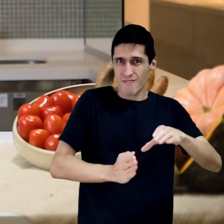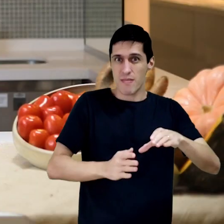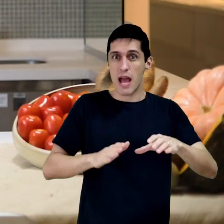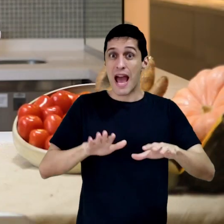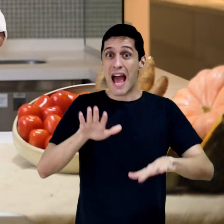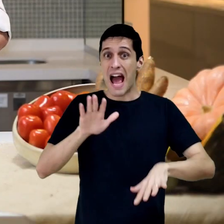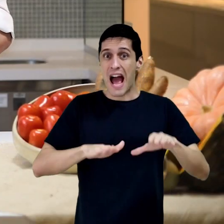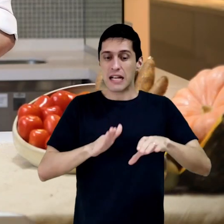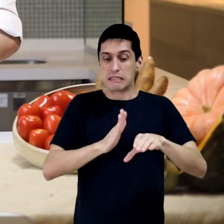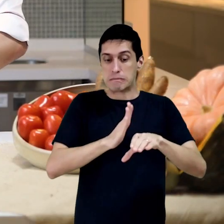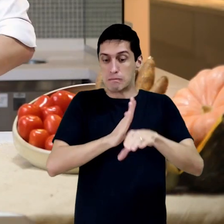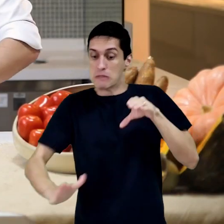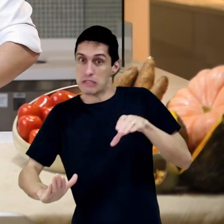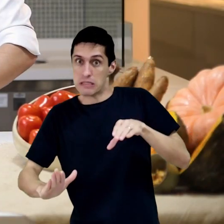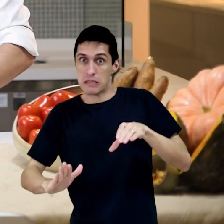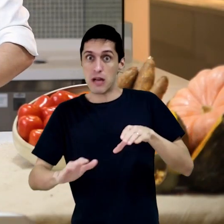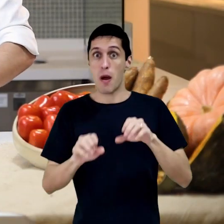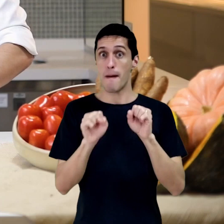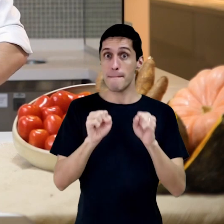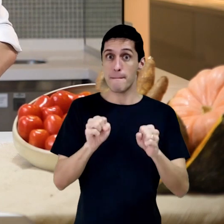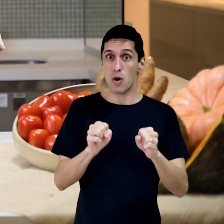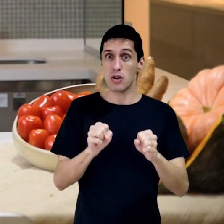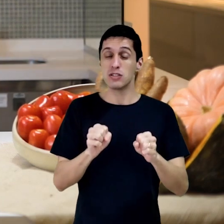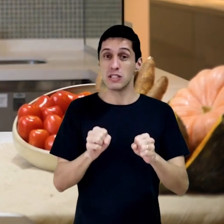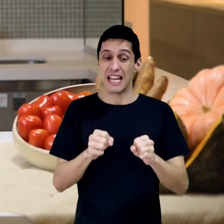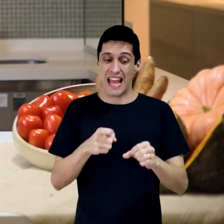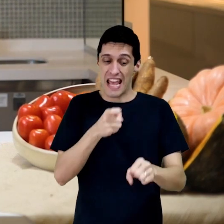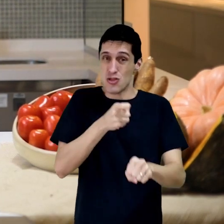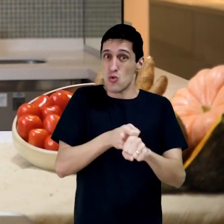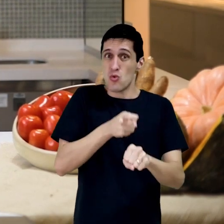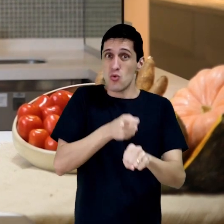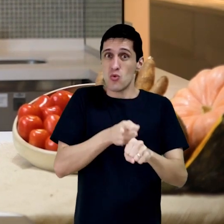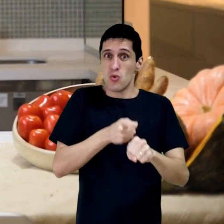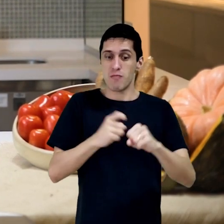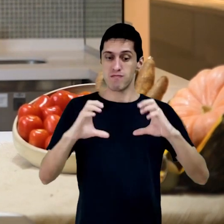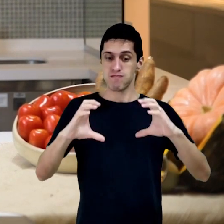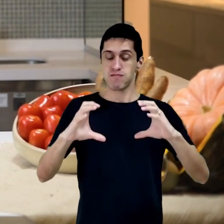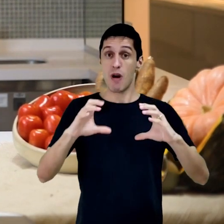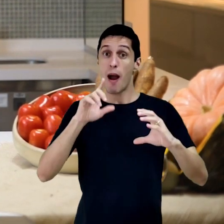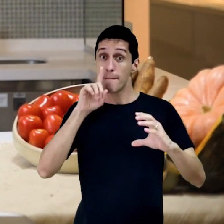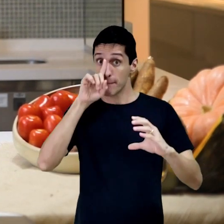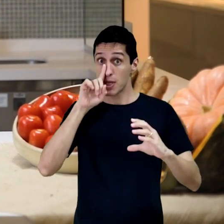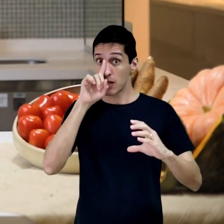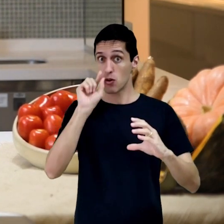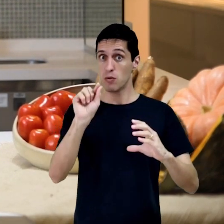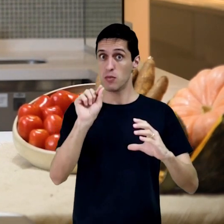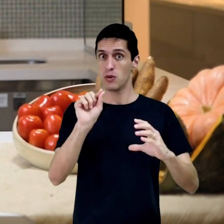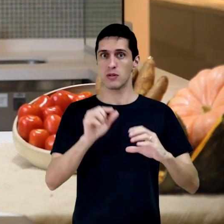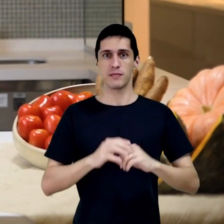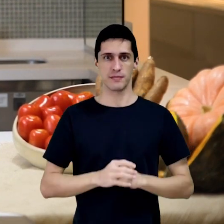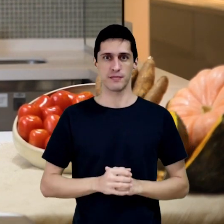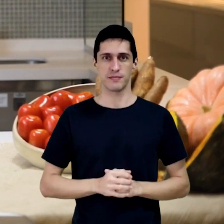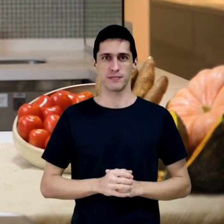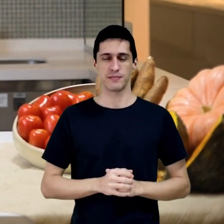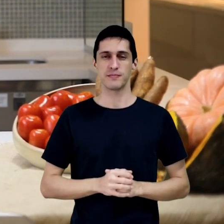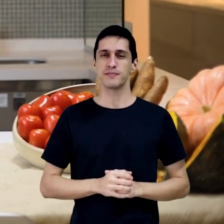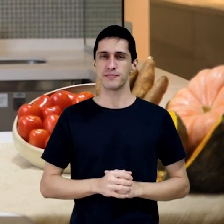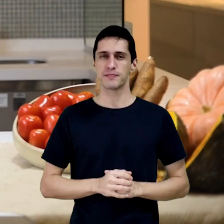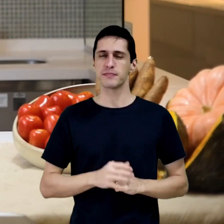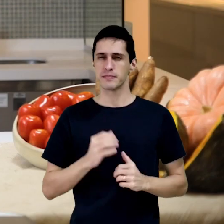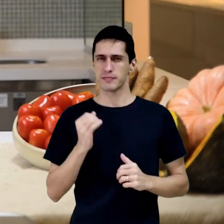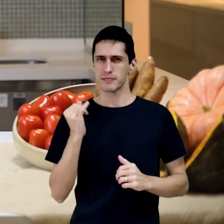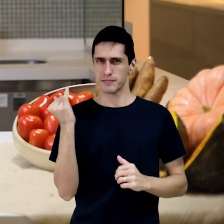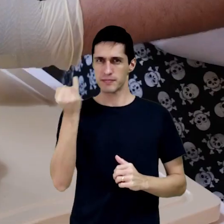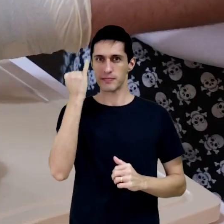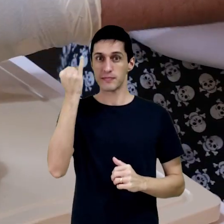pouco grossa, é mais perigoso para quem for estar cortando. É importante ressaltar que